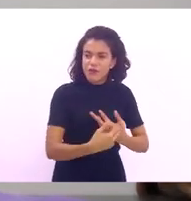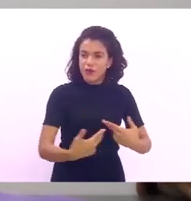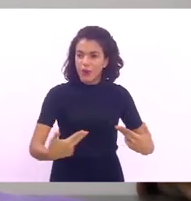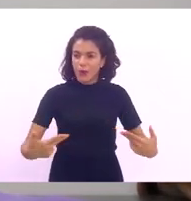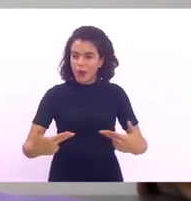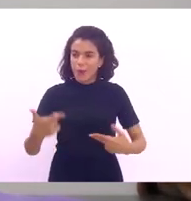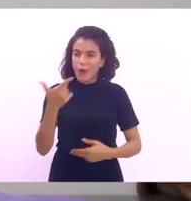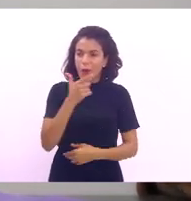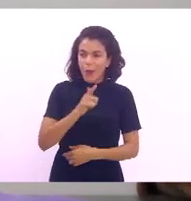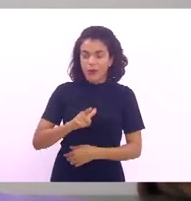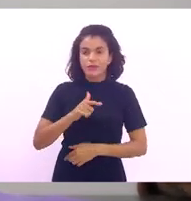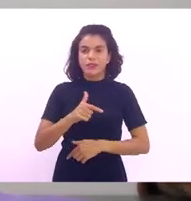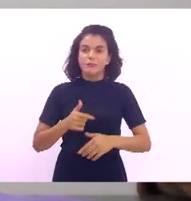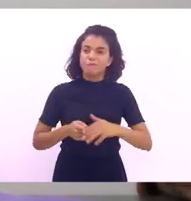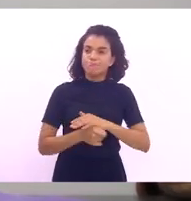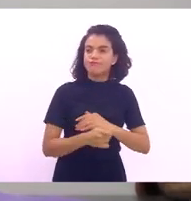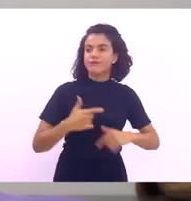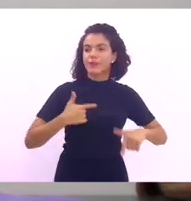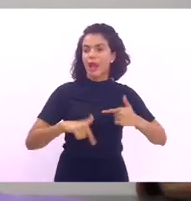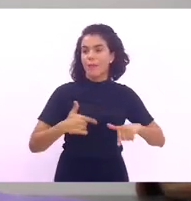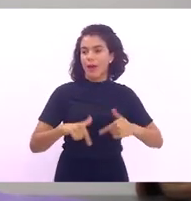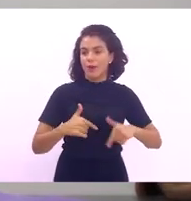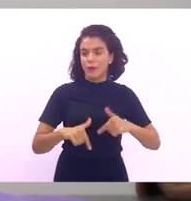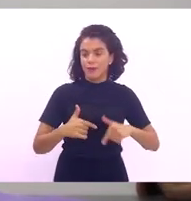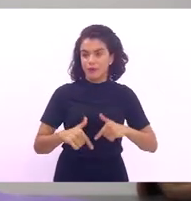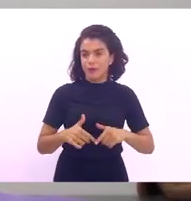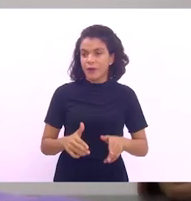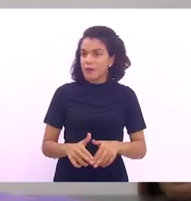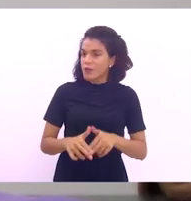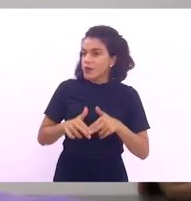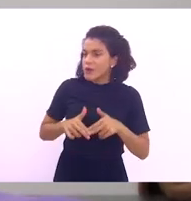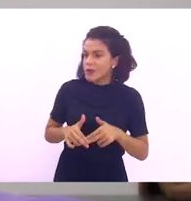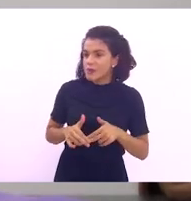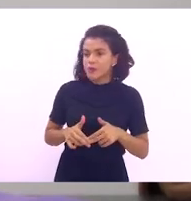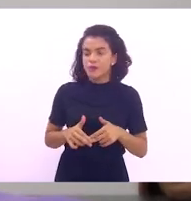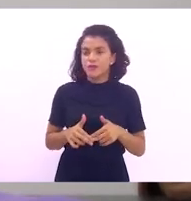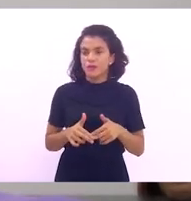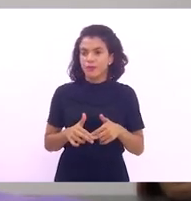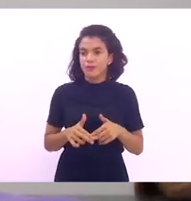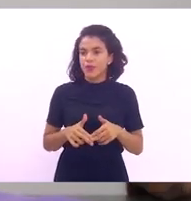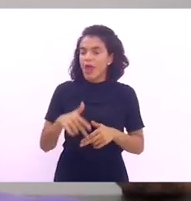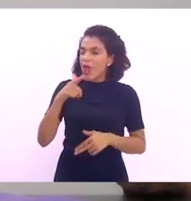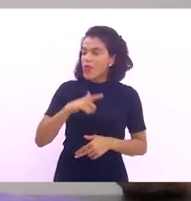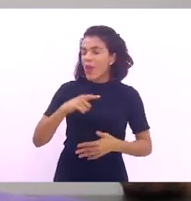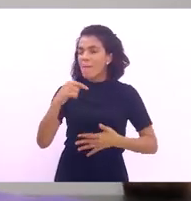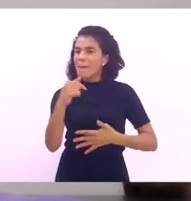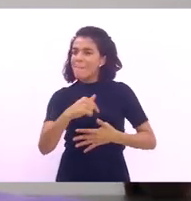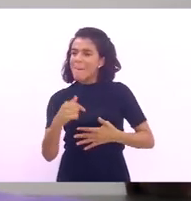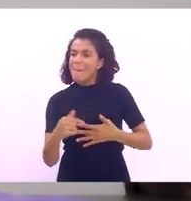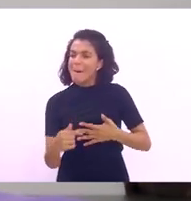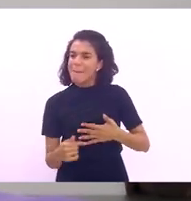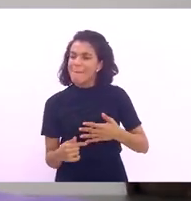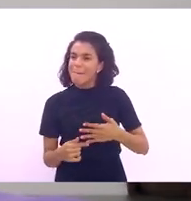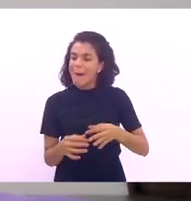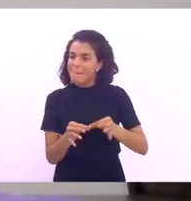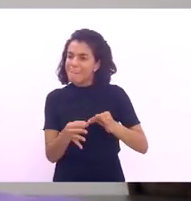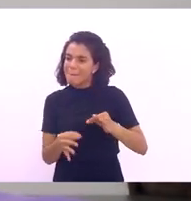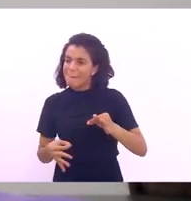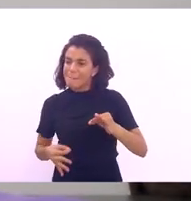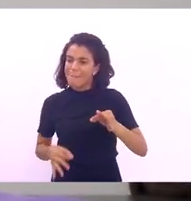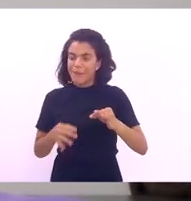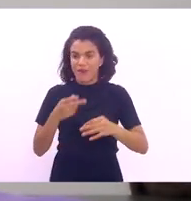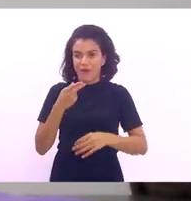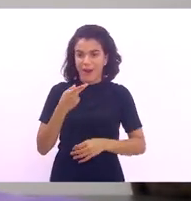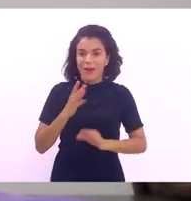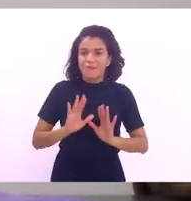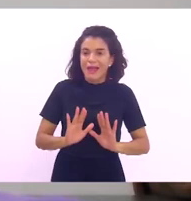para eu conseguir ter um trabalho tá então assim eu eu teria muita coisa para falar mas eu acho assim dispensável